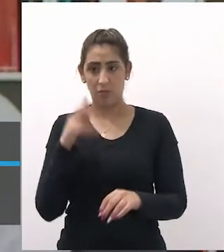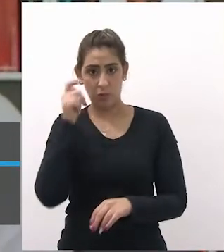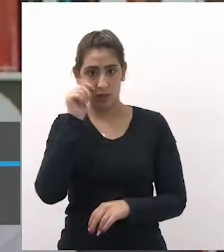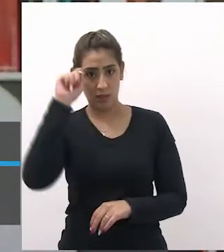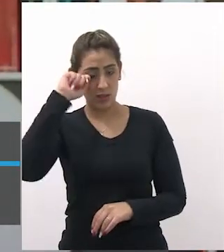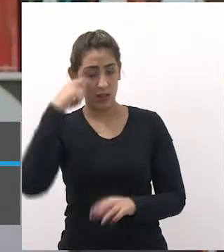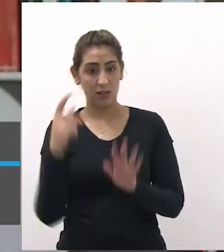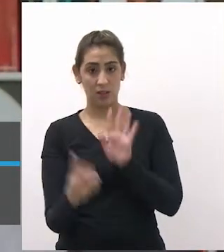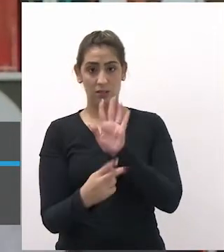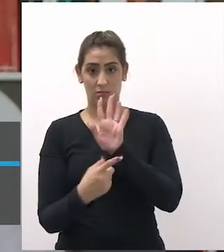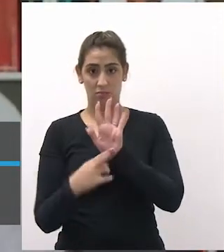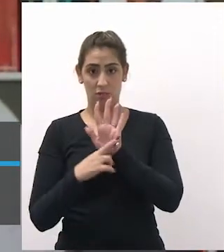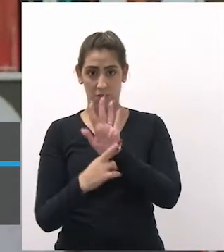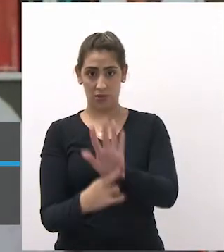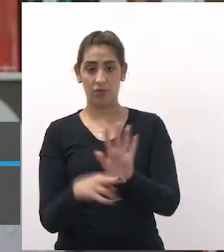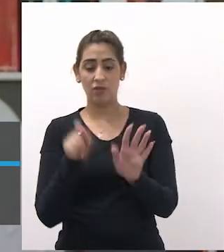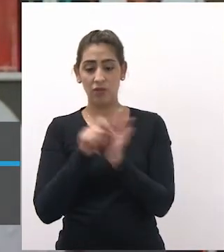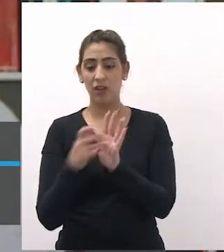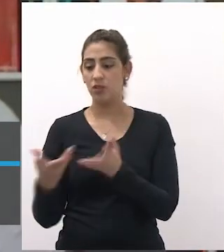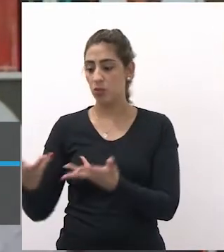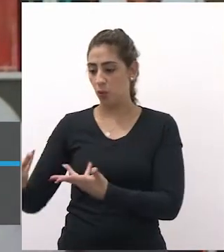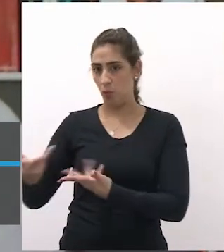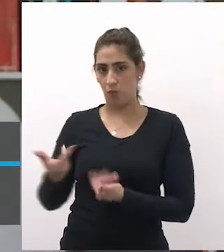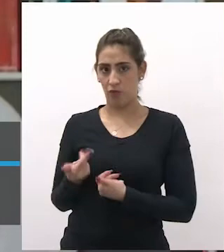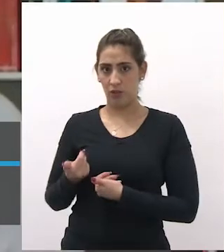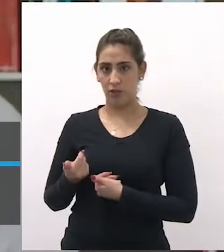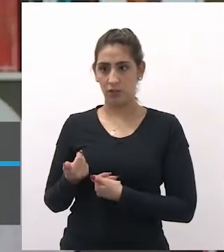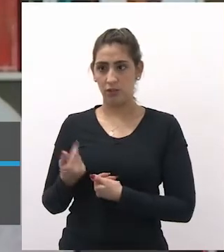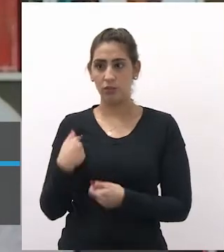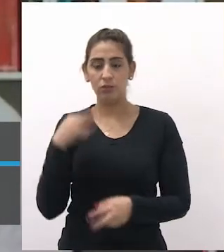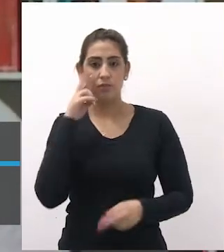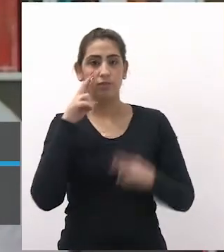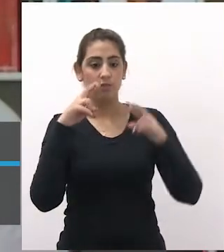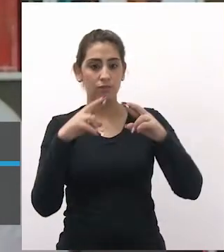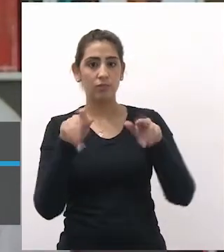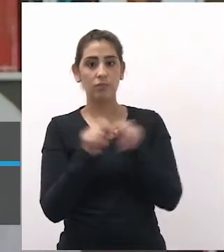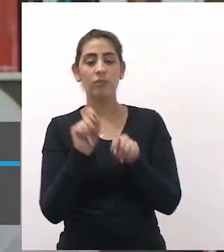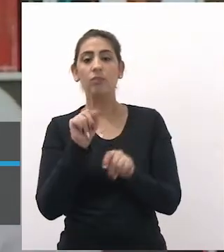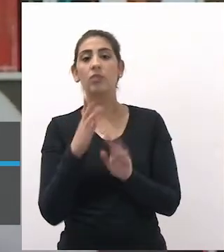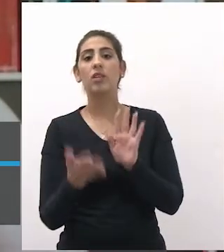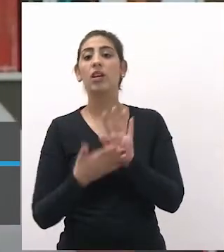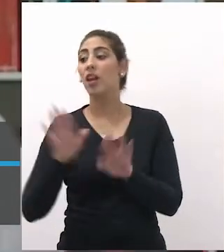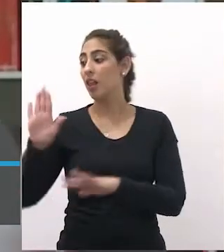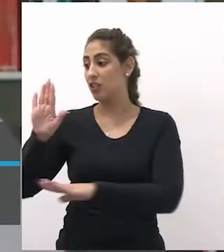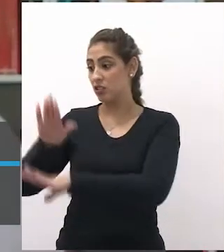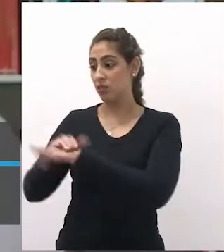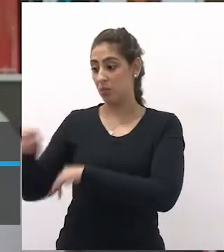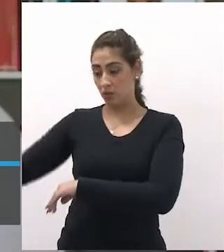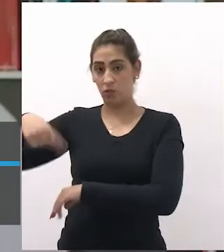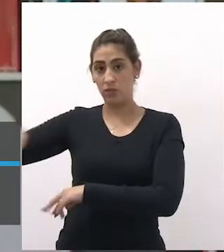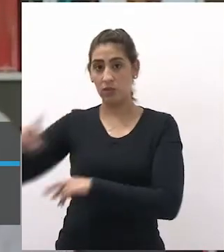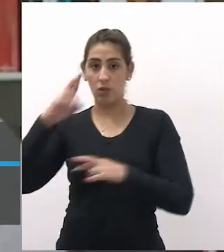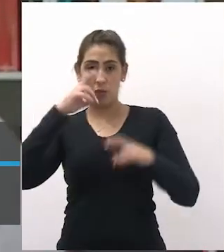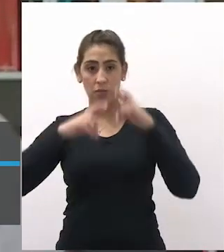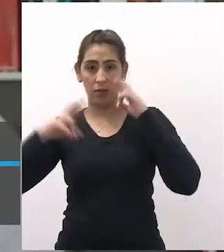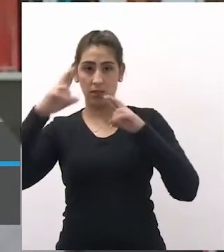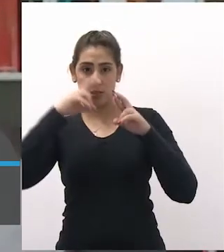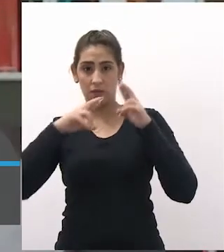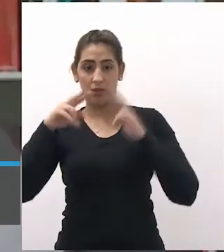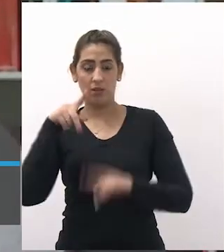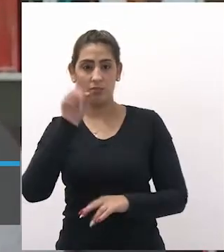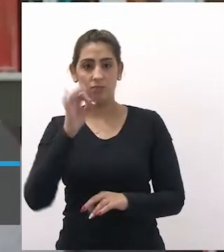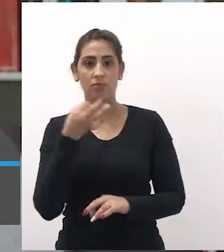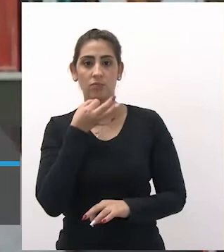ela faz um convite, ela diz que faz um convite, mas, ao meu ver, ela convoca você a se observar exatamente nessas